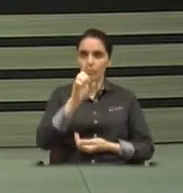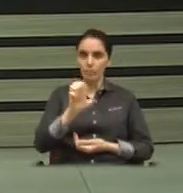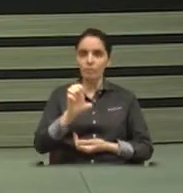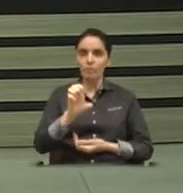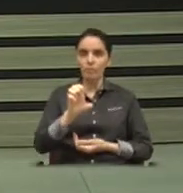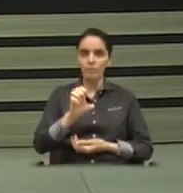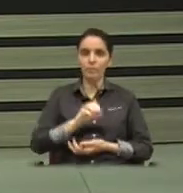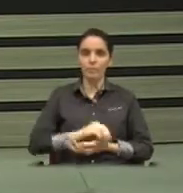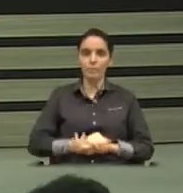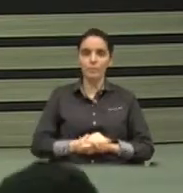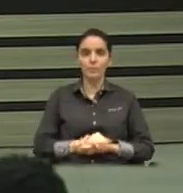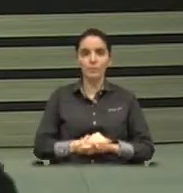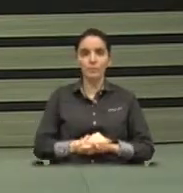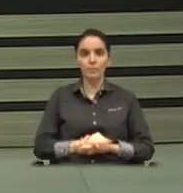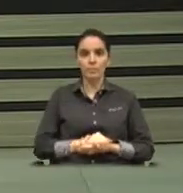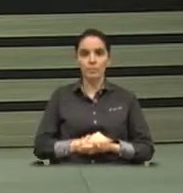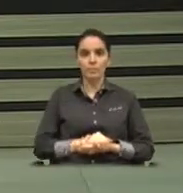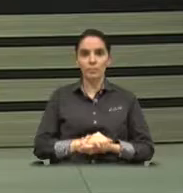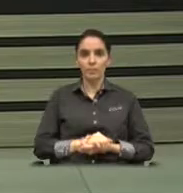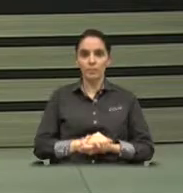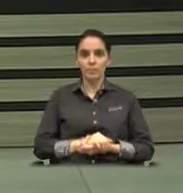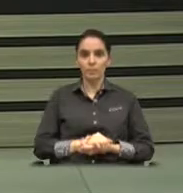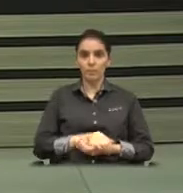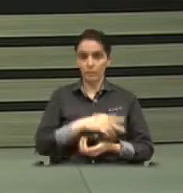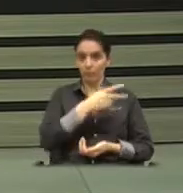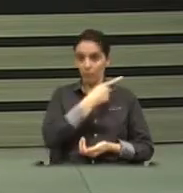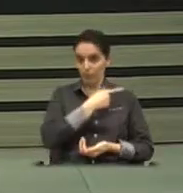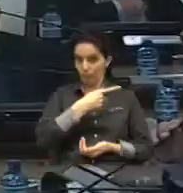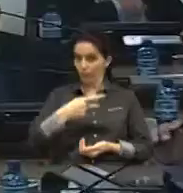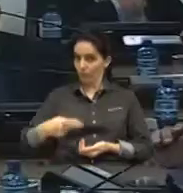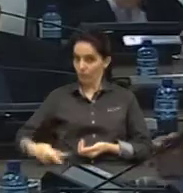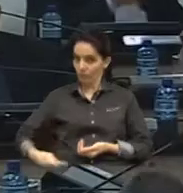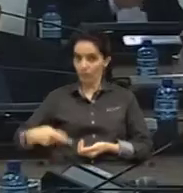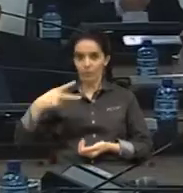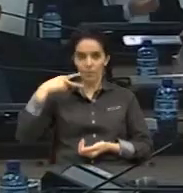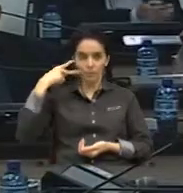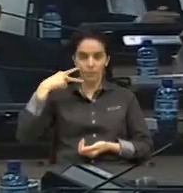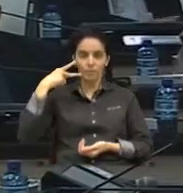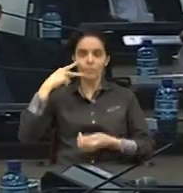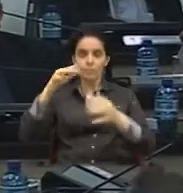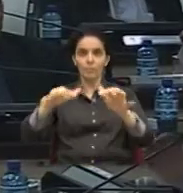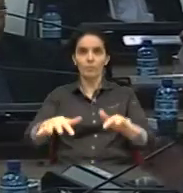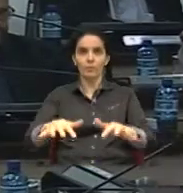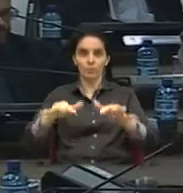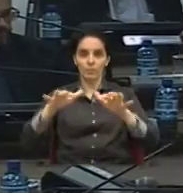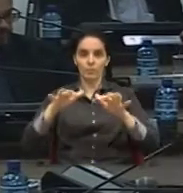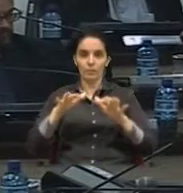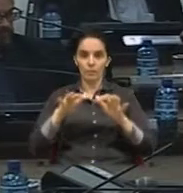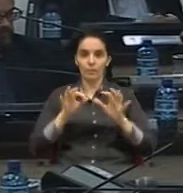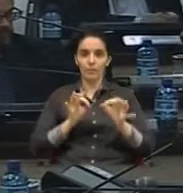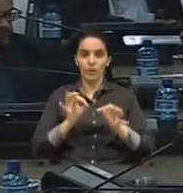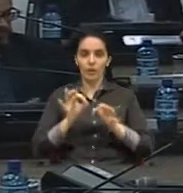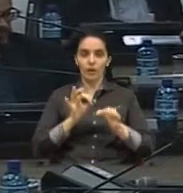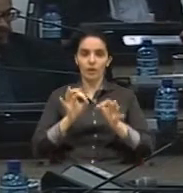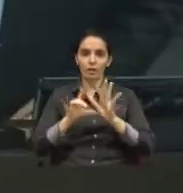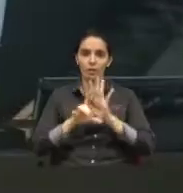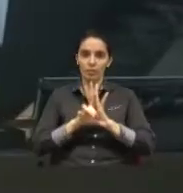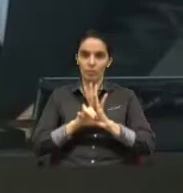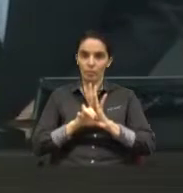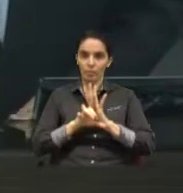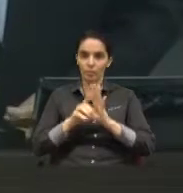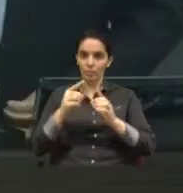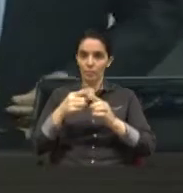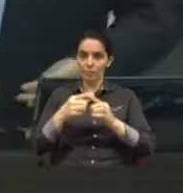José Roberto Bernardo. Senhor presidente, senhores vereadores, público presente, esse projeto de lei que recentemente